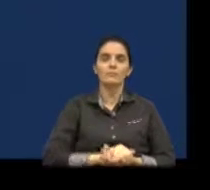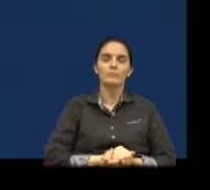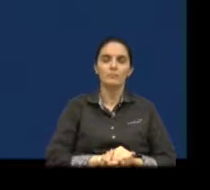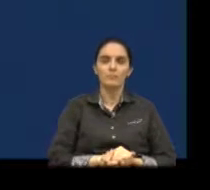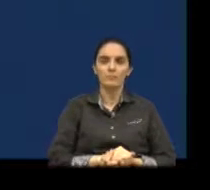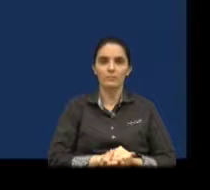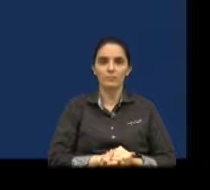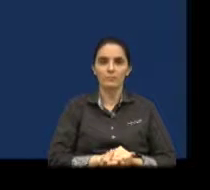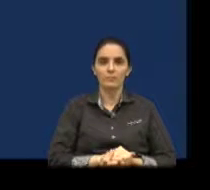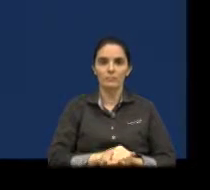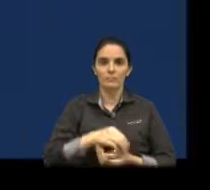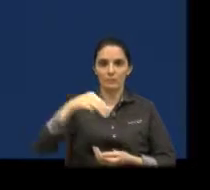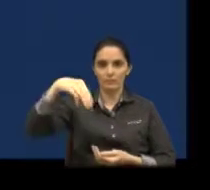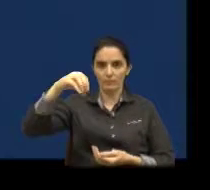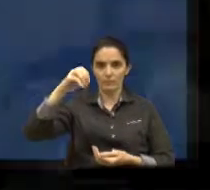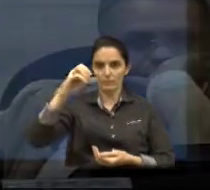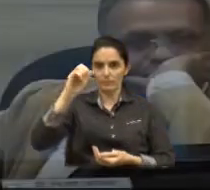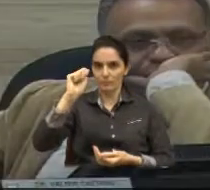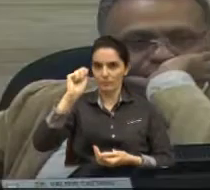essa moção